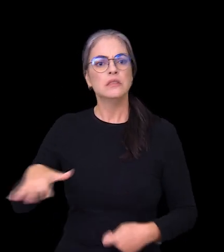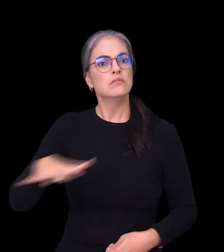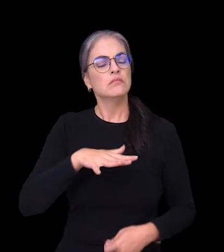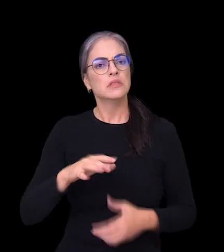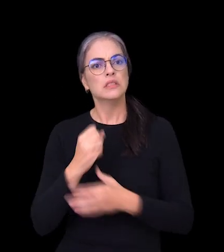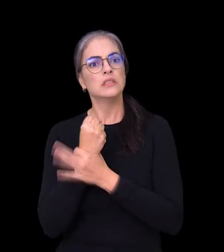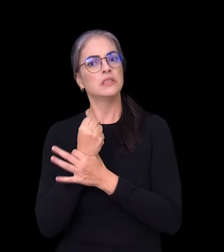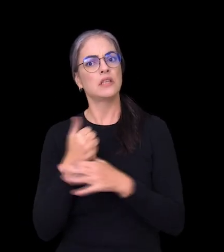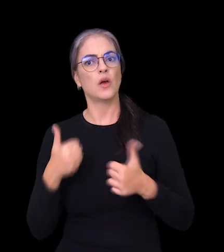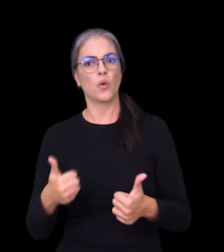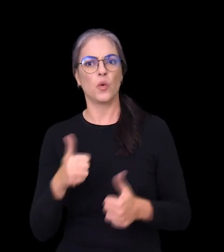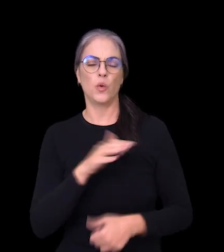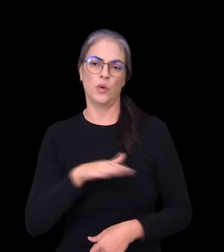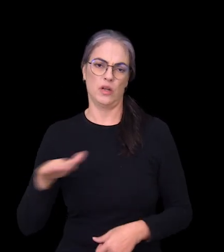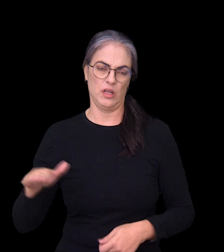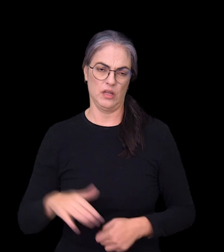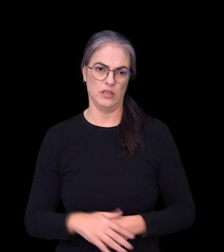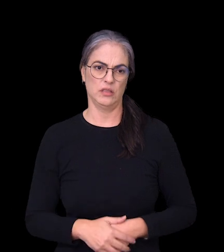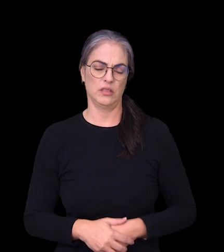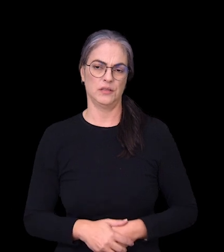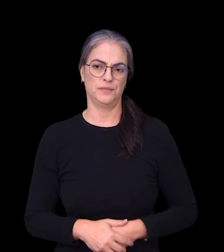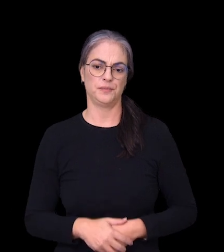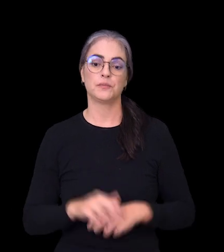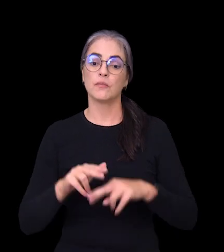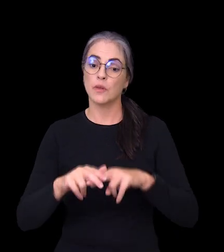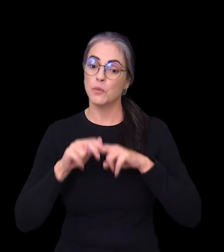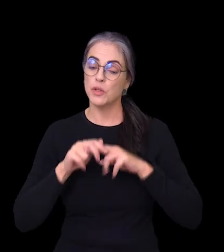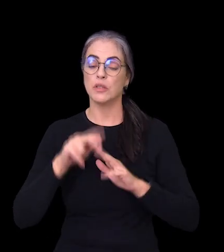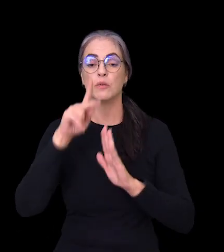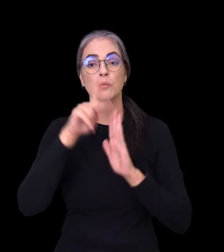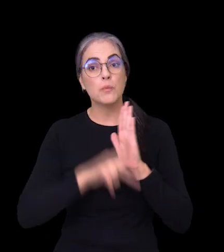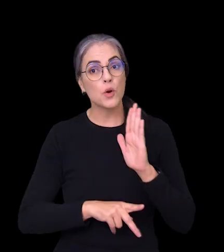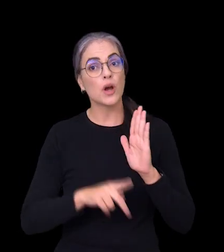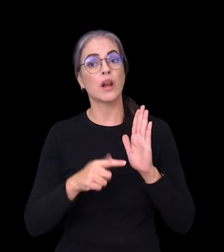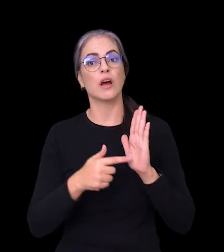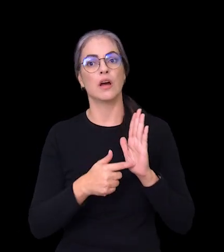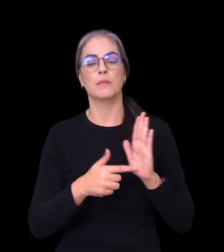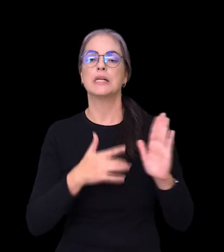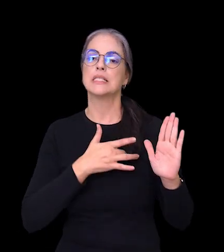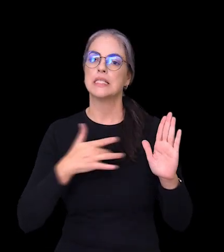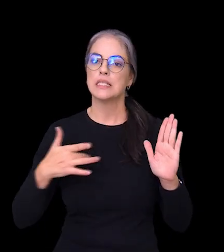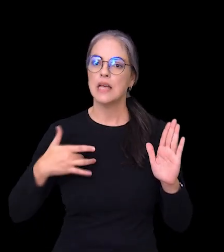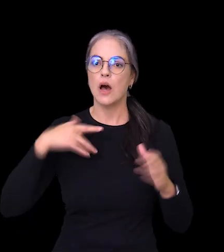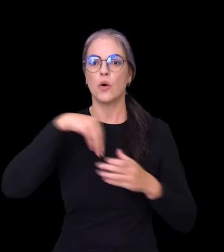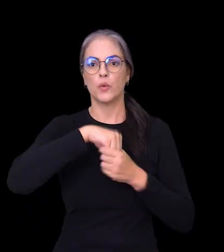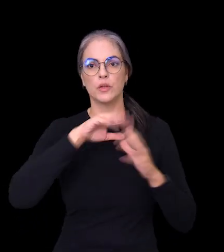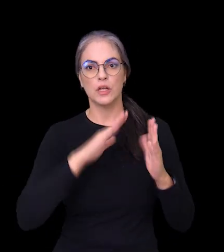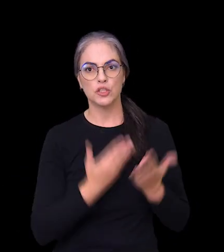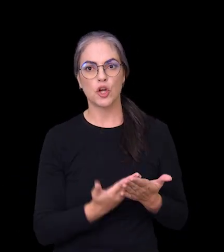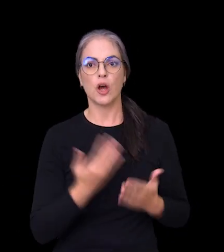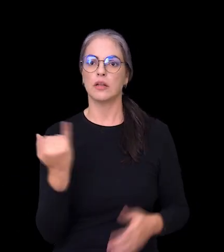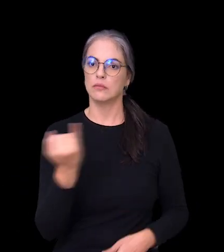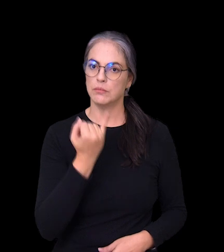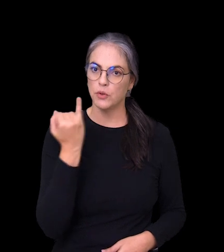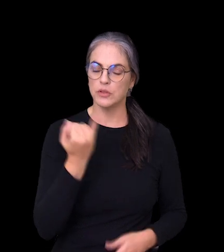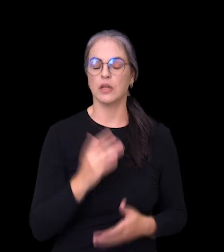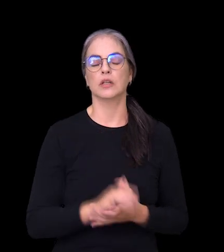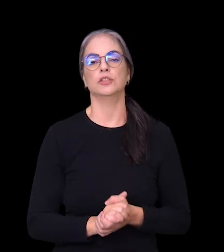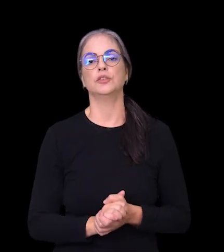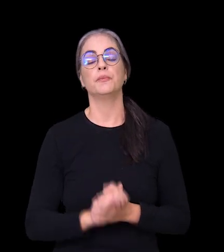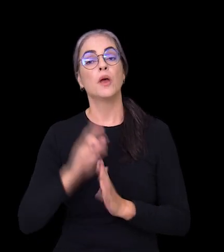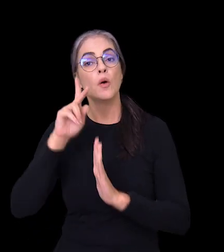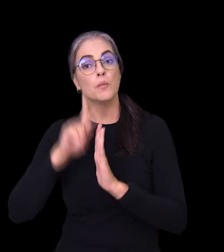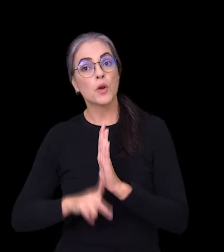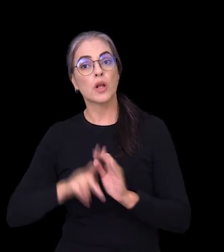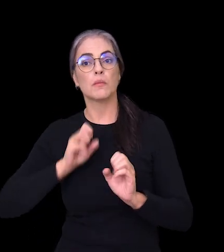crianças. Por isso, iniciativas como o Programa Saúde na Escola são importantes, iniciativas de educação sexual, que a gente